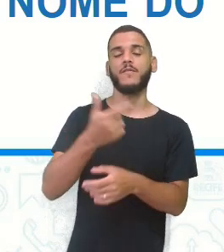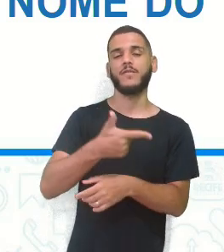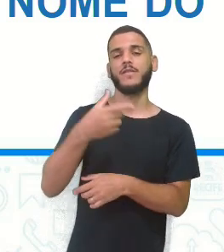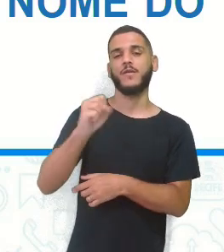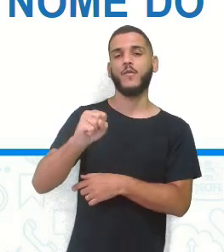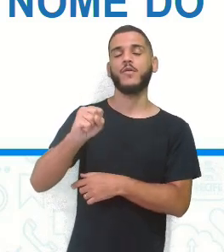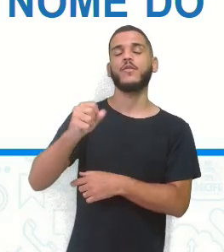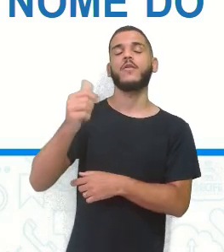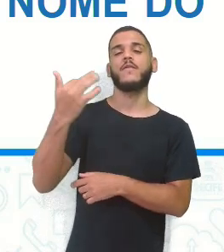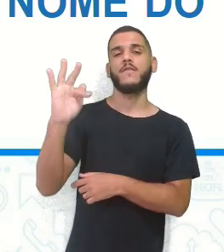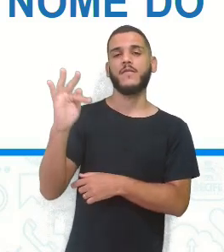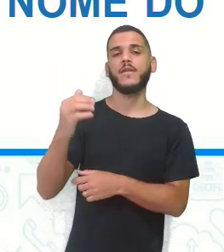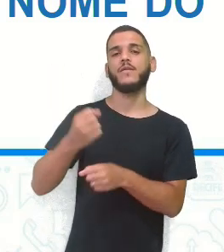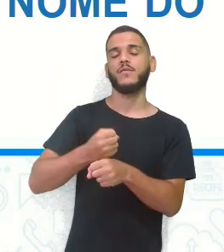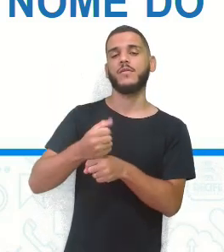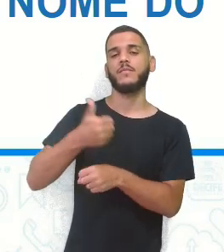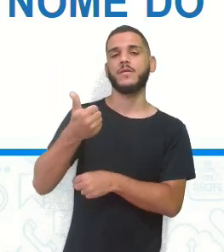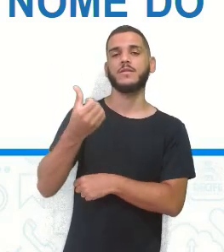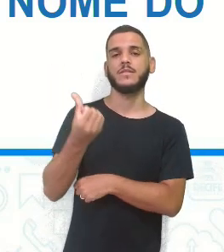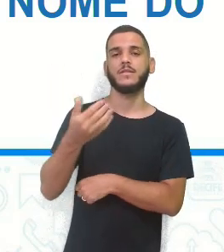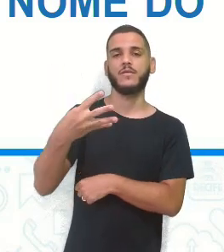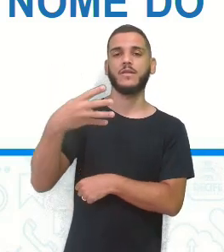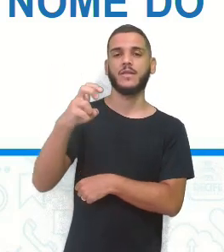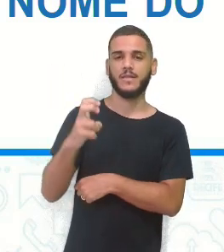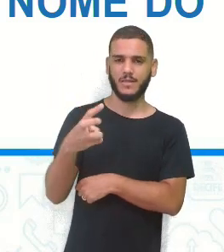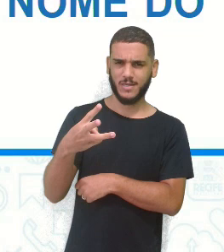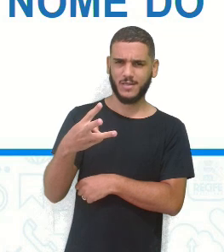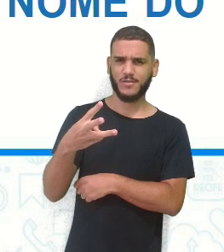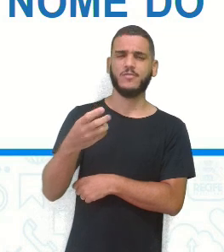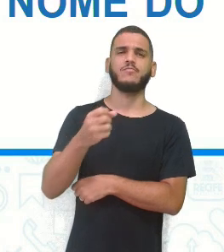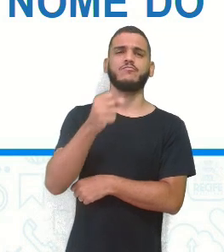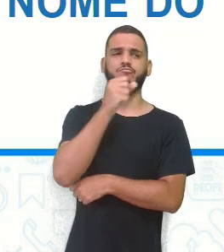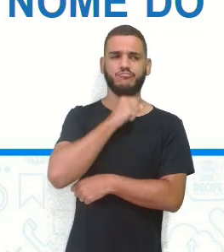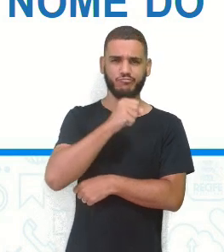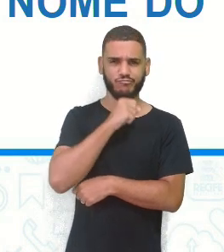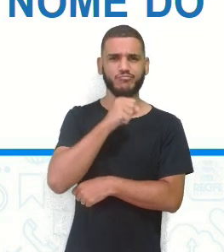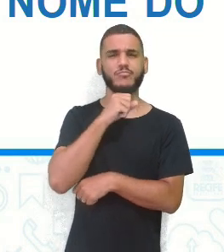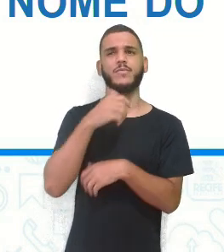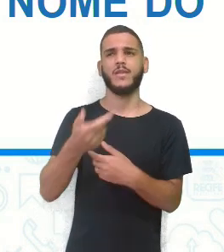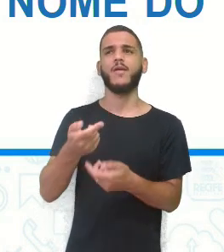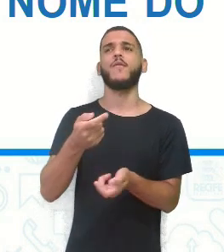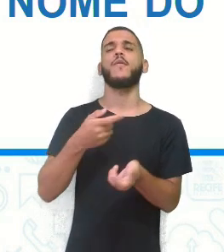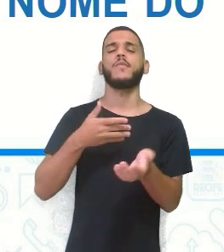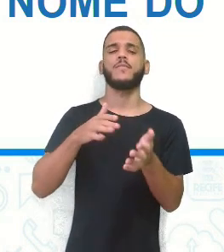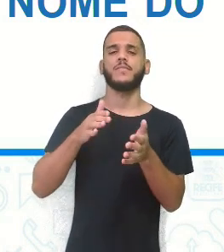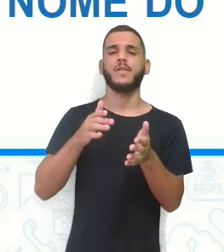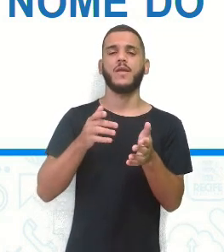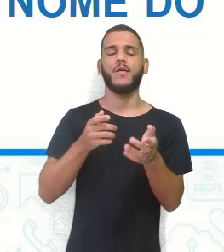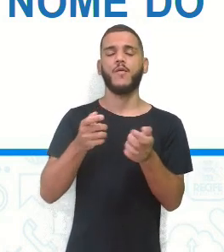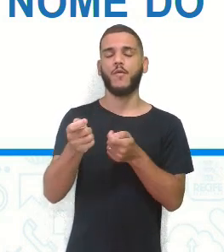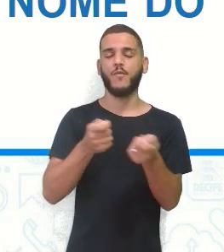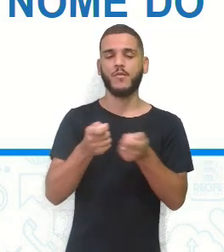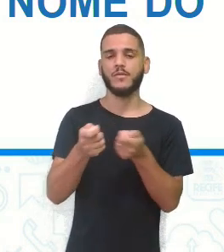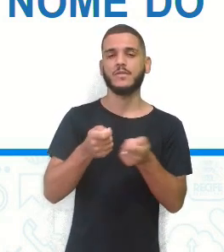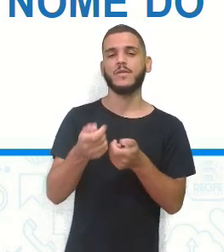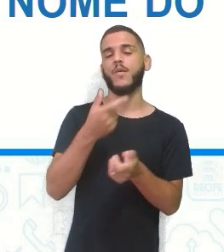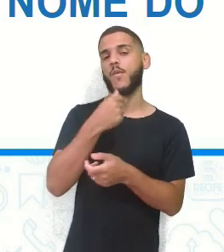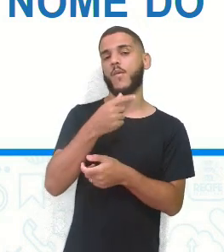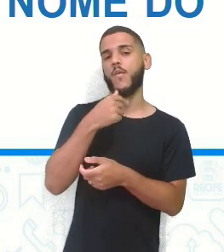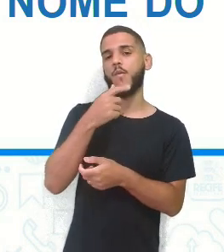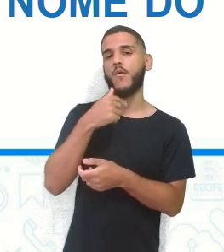de fevereiro de 1643. Faz tempo, né? Muito. Na administração do príncipe holandês Maurício de